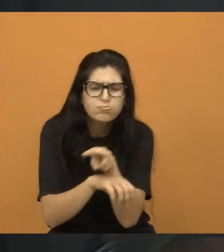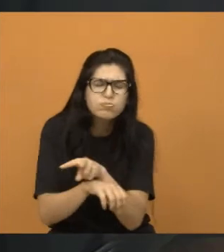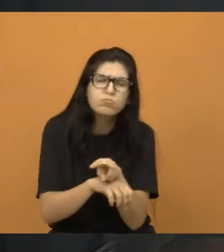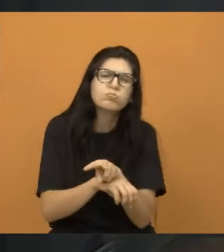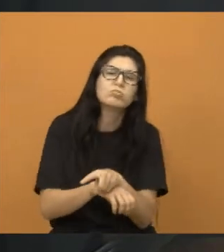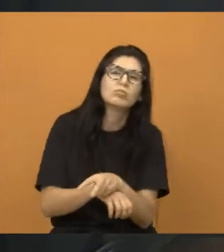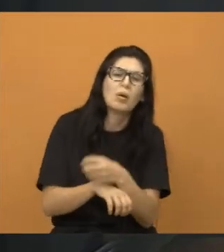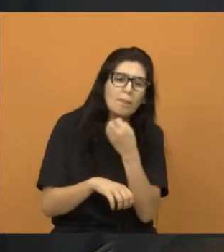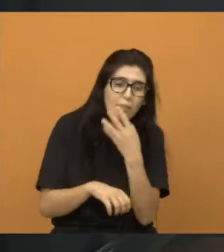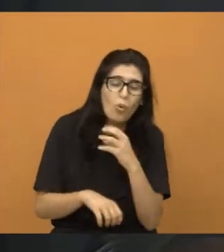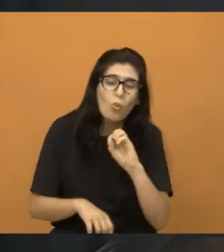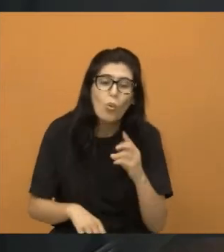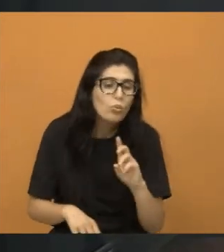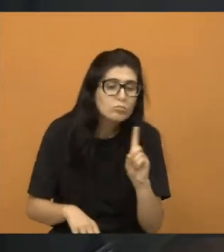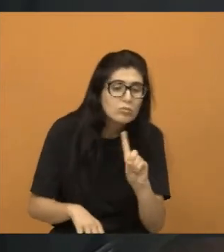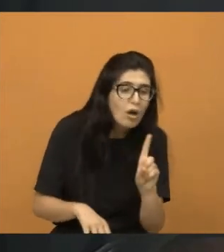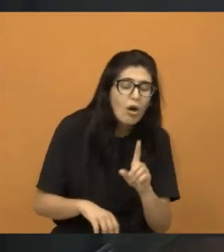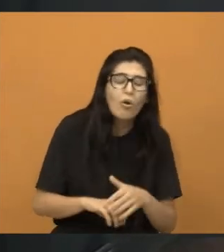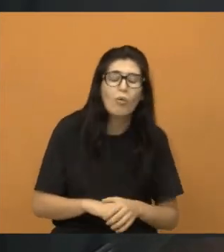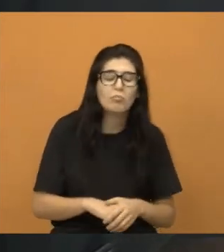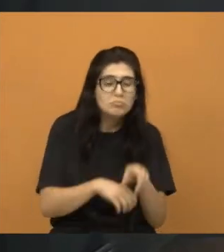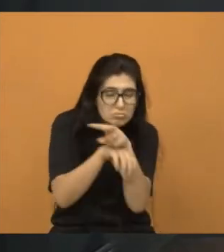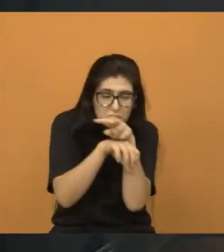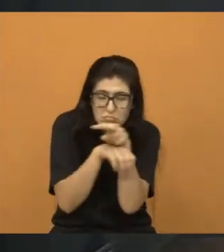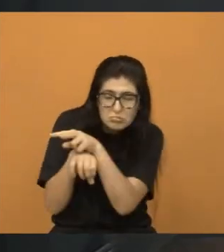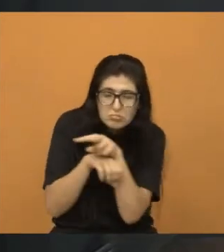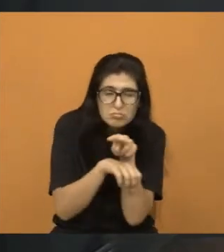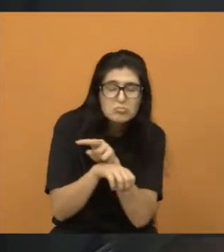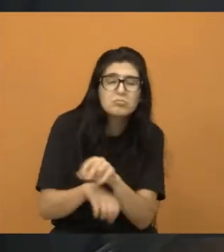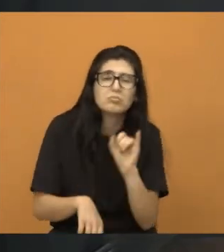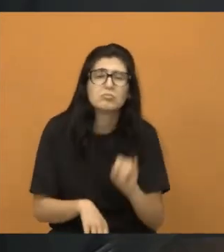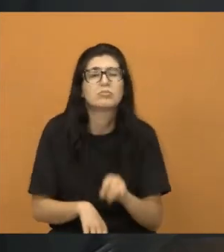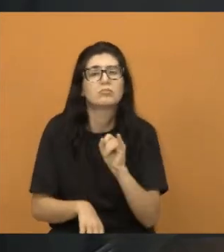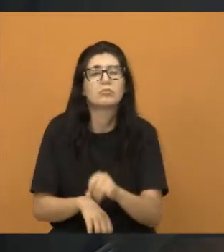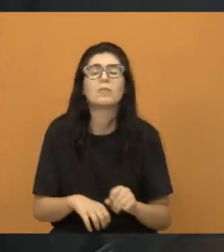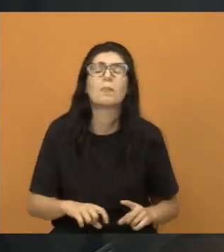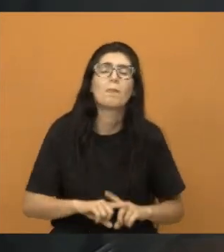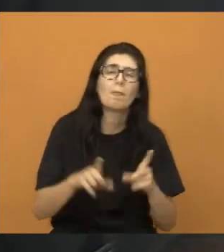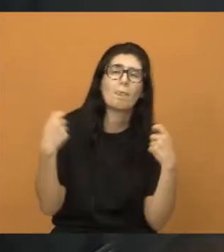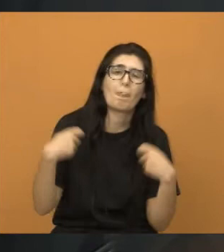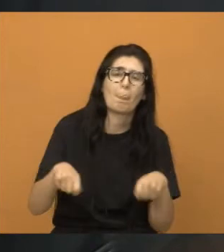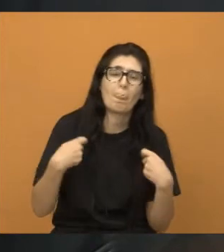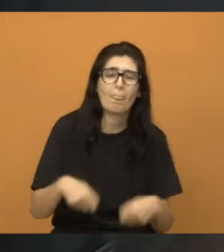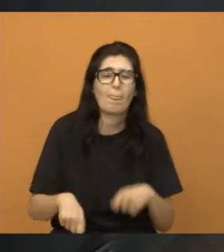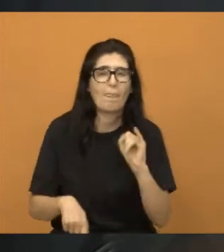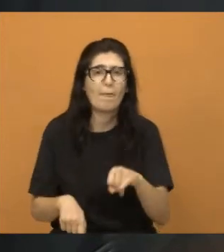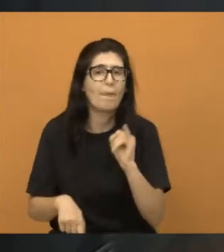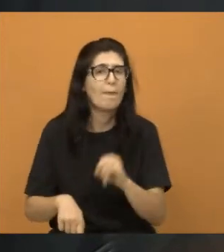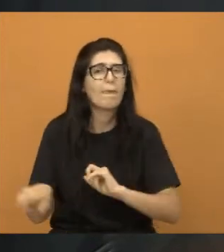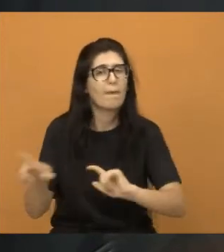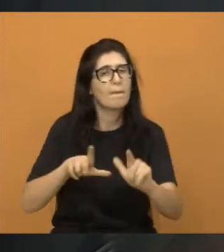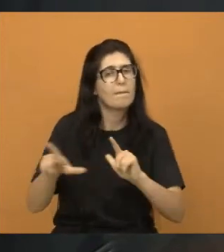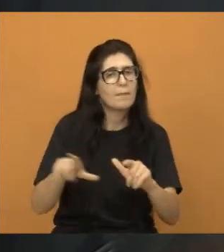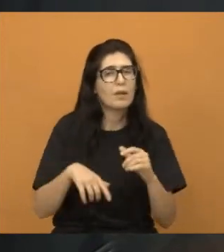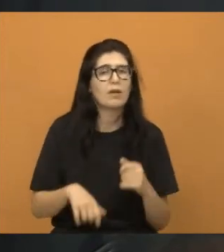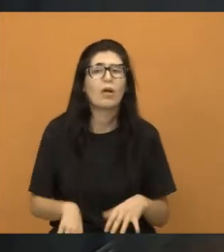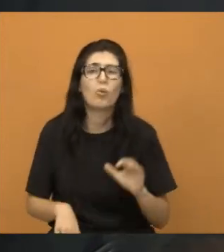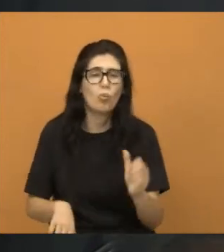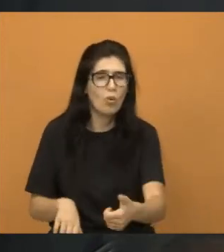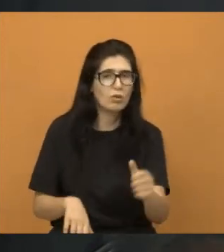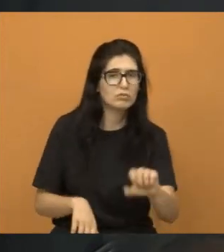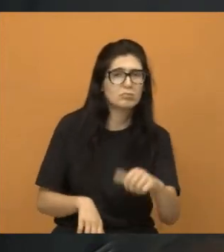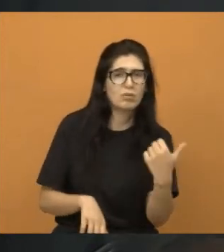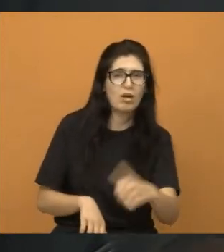não. Cabe a nós sim fiscalizar. Mas precisamos sim de trabalho com qualidade. Por isso eu